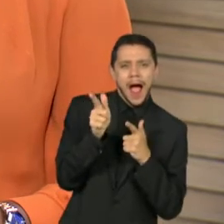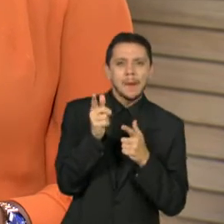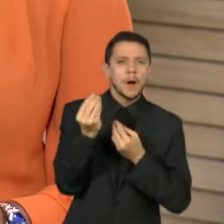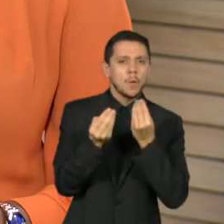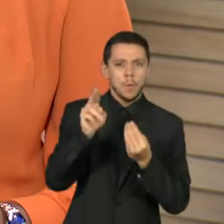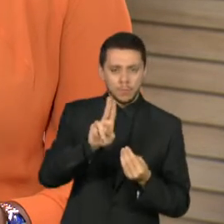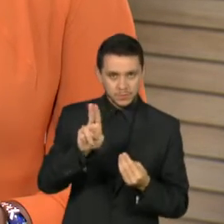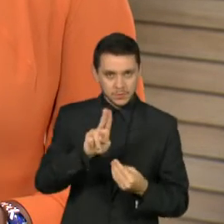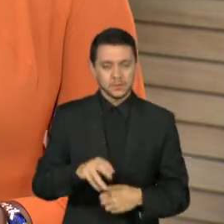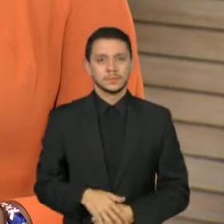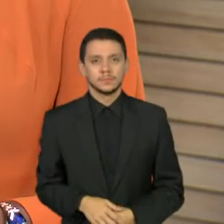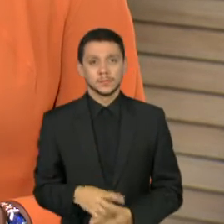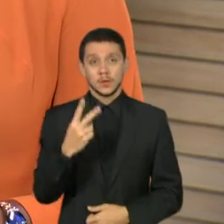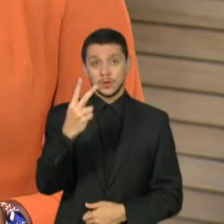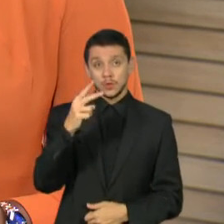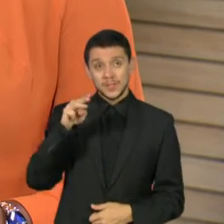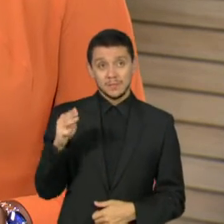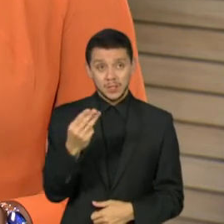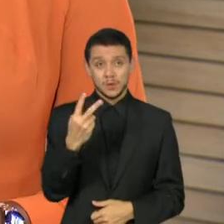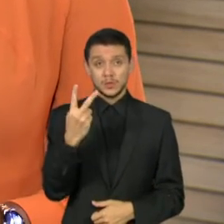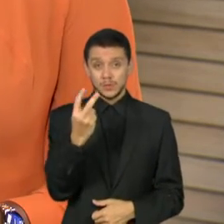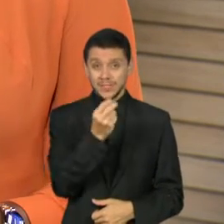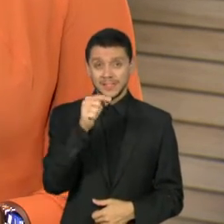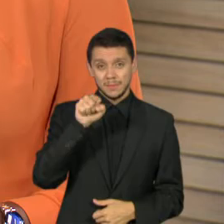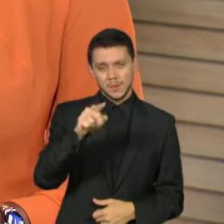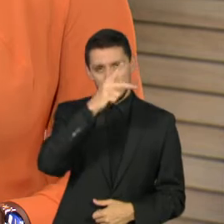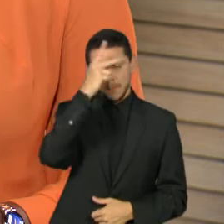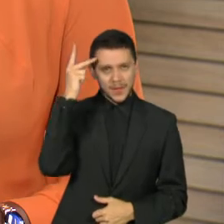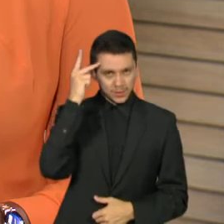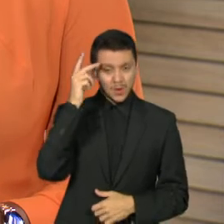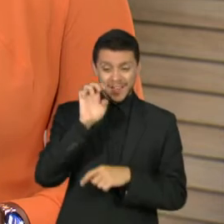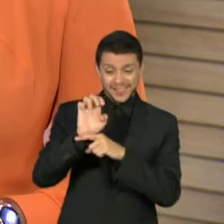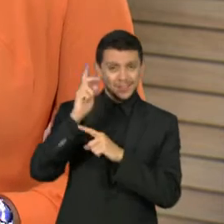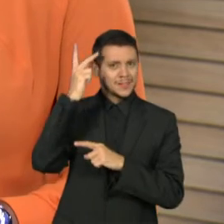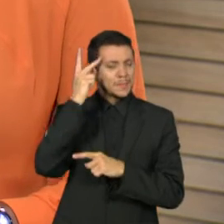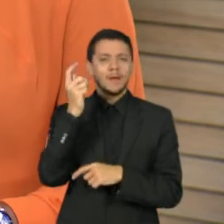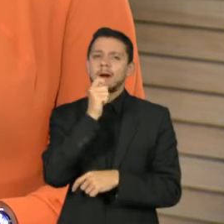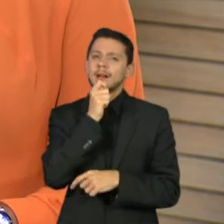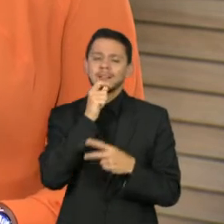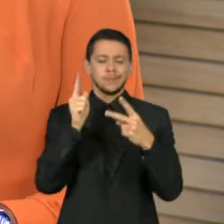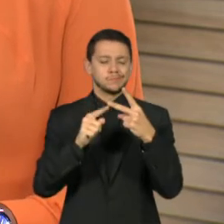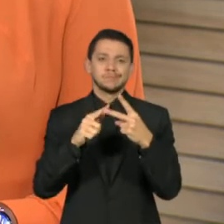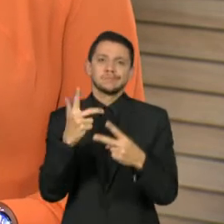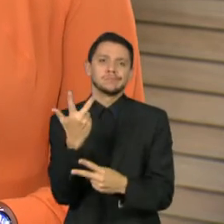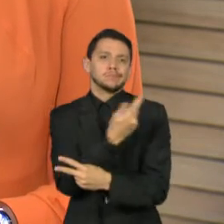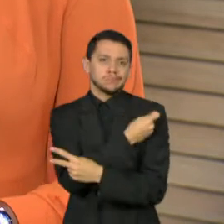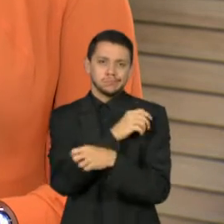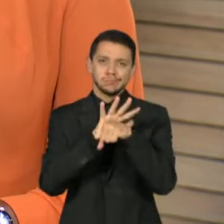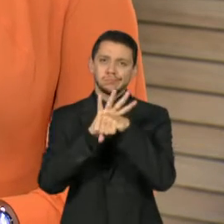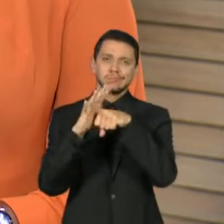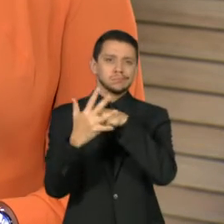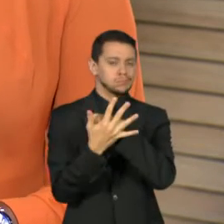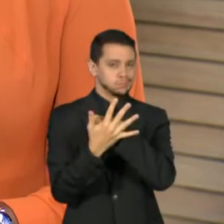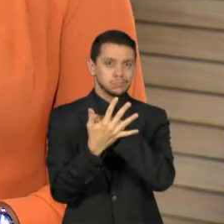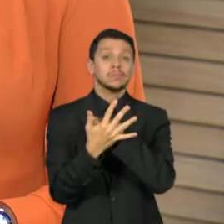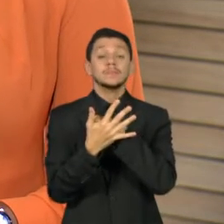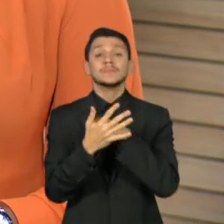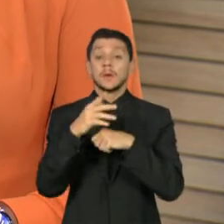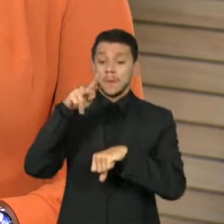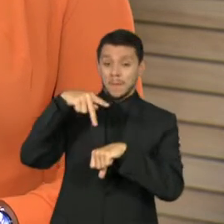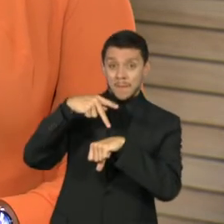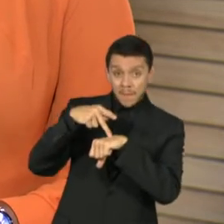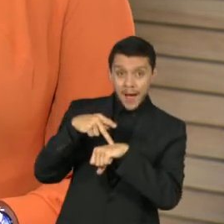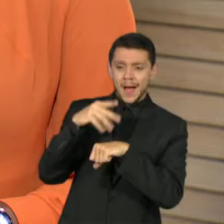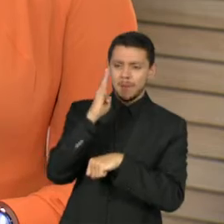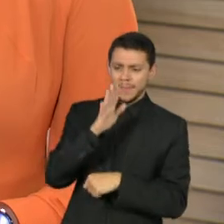2.200.000 pessoas, só no estado de São Paulo, não tomaram a segunda dose da vacina contra a Covid-19. E em todo o país, menos